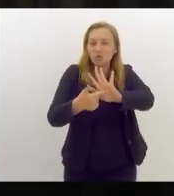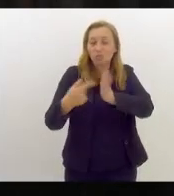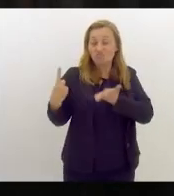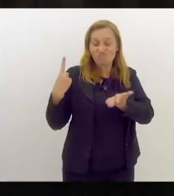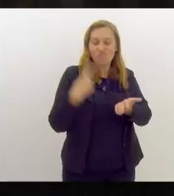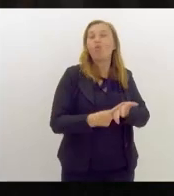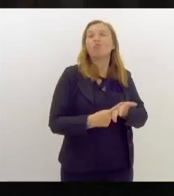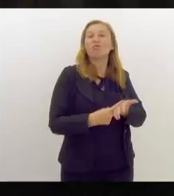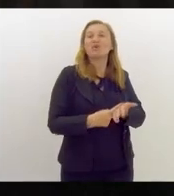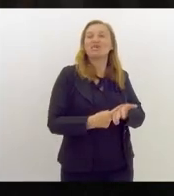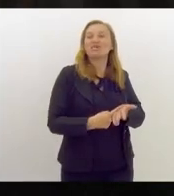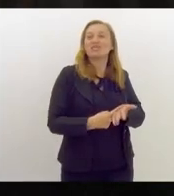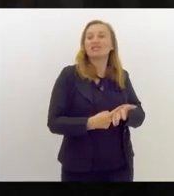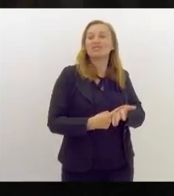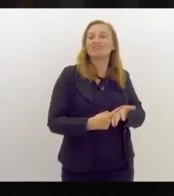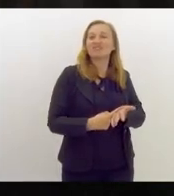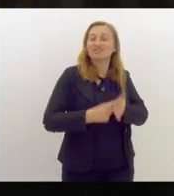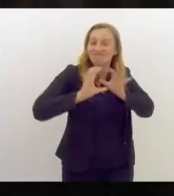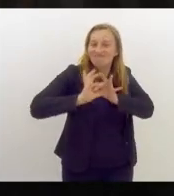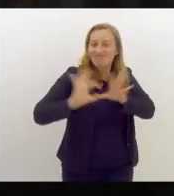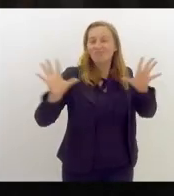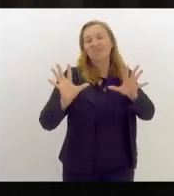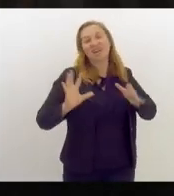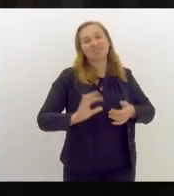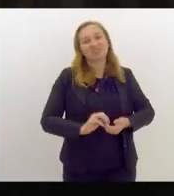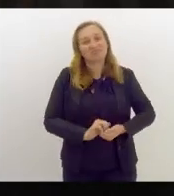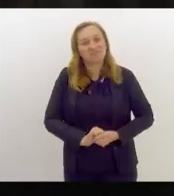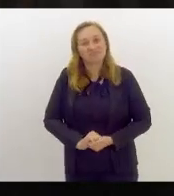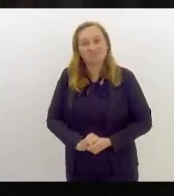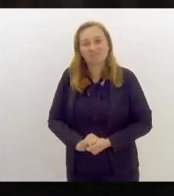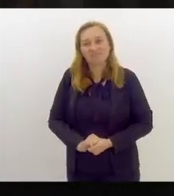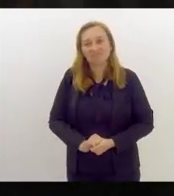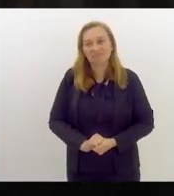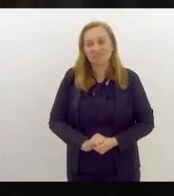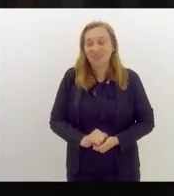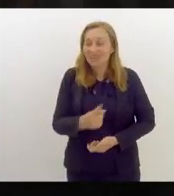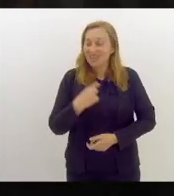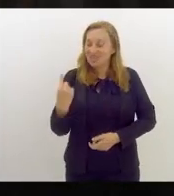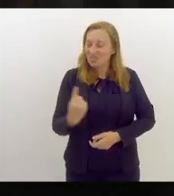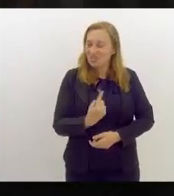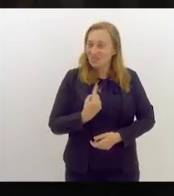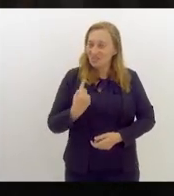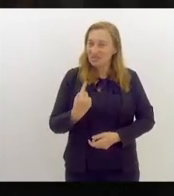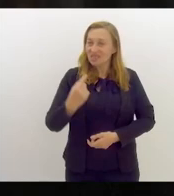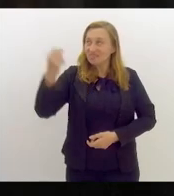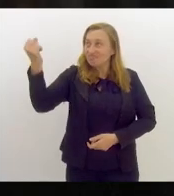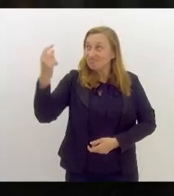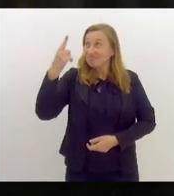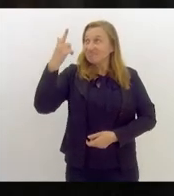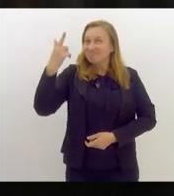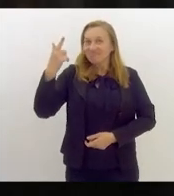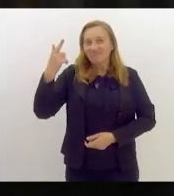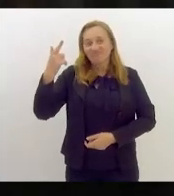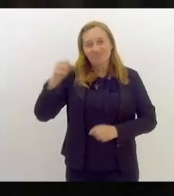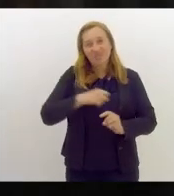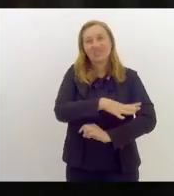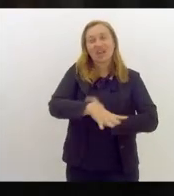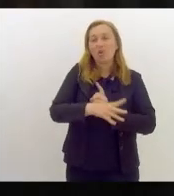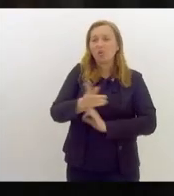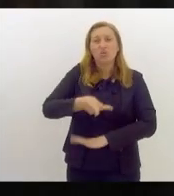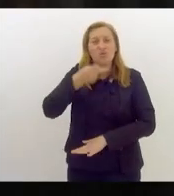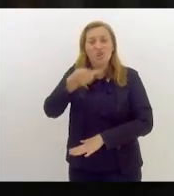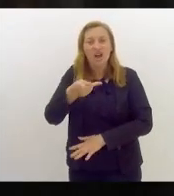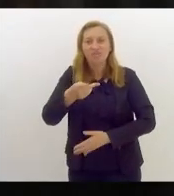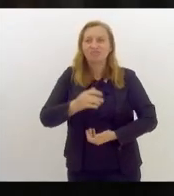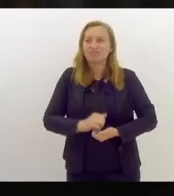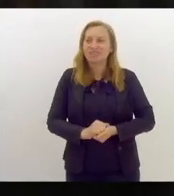com o ideário da Liberdade uma das nossas maiores aspirações sociais e quando eu falo